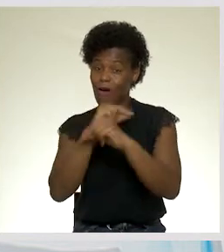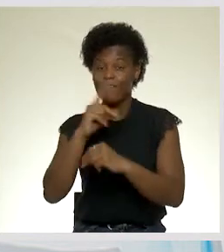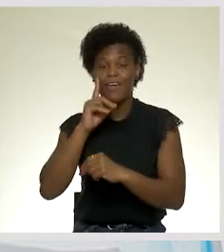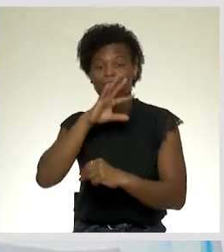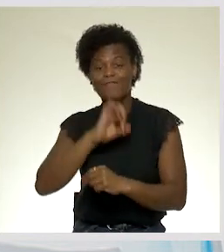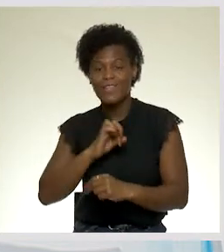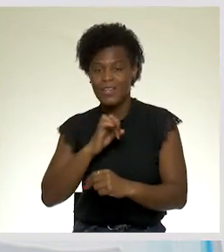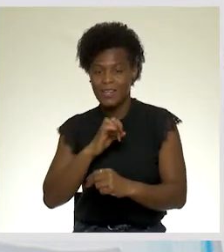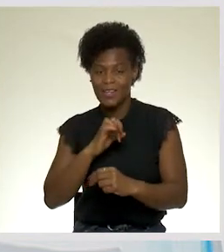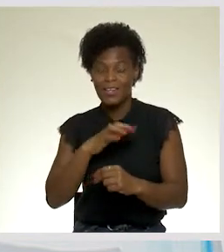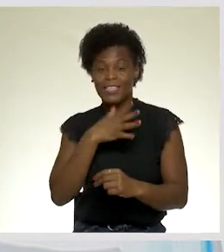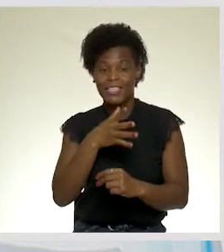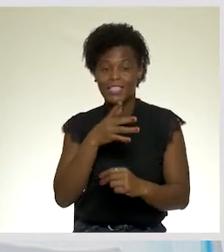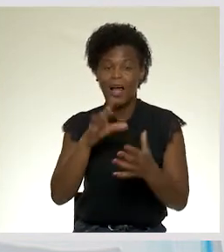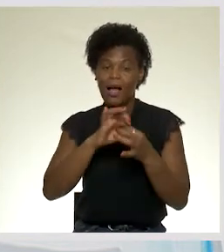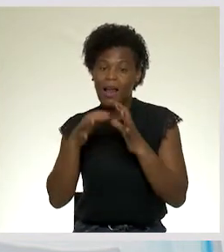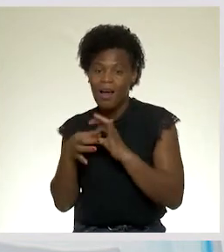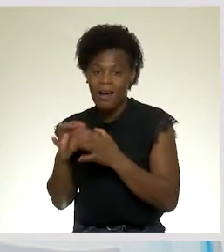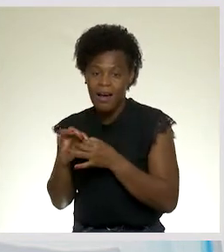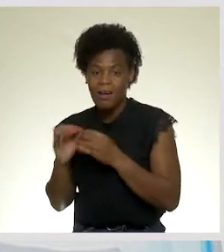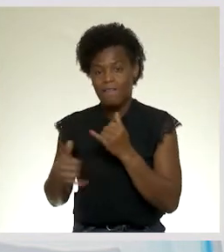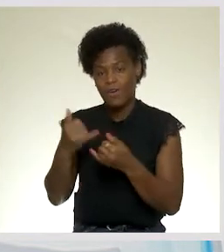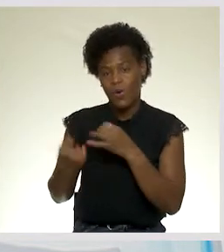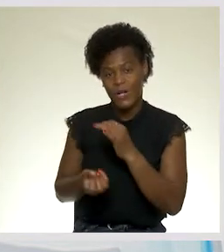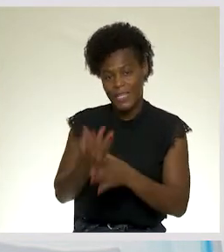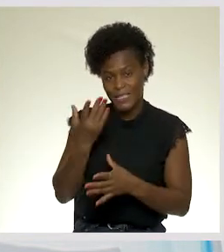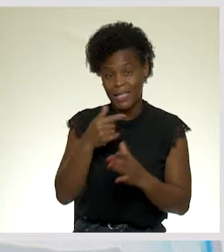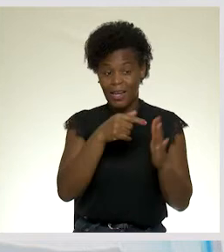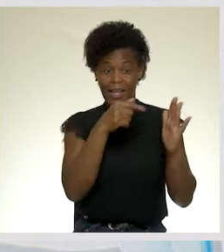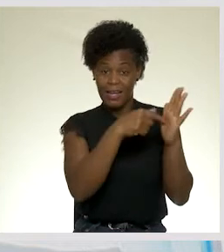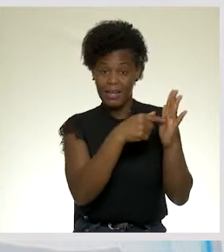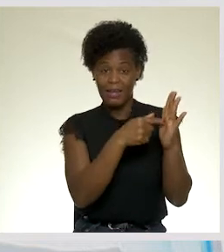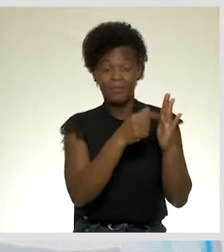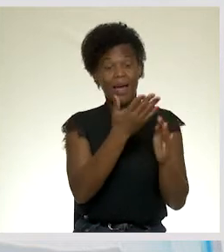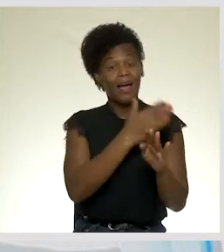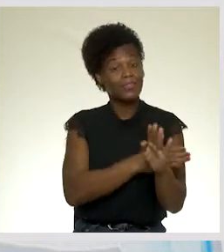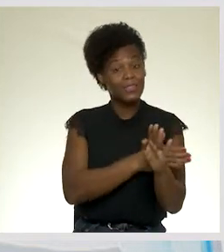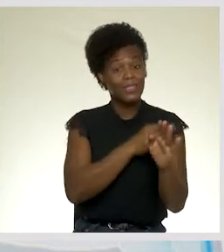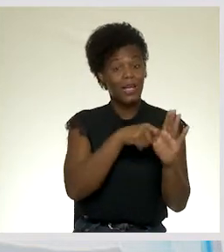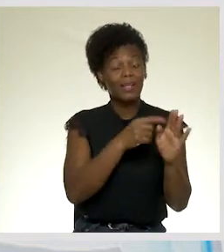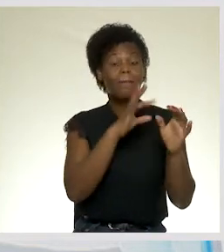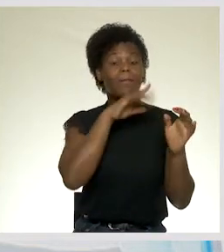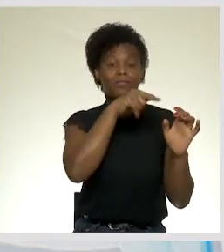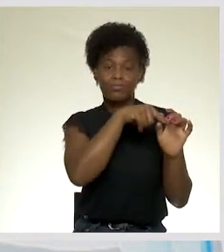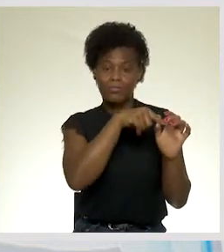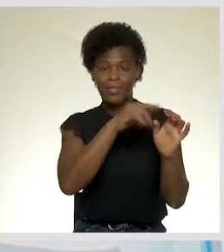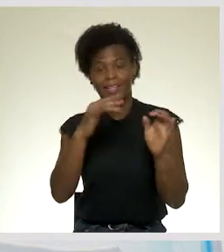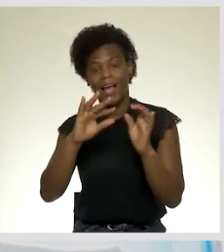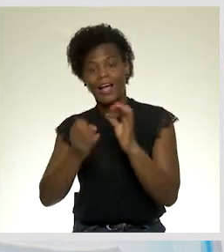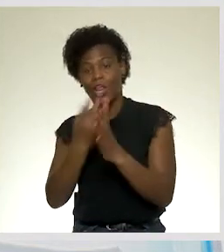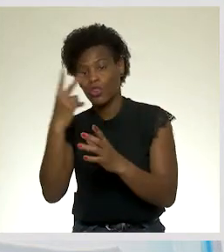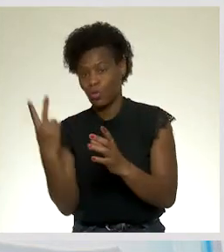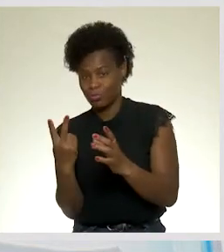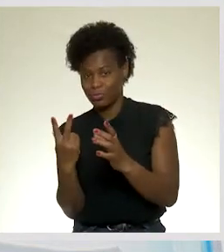que são as cadeias que irão originar a partir da cadeia anterior ou cadeia progenitora. No entanto, cada uma